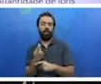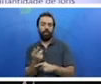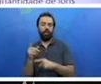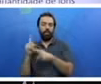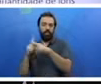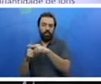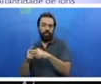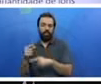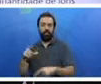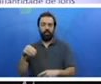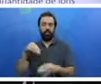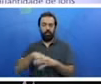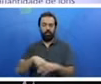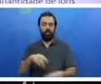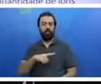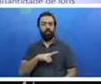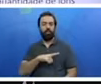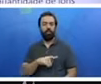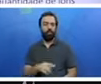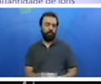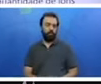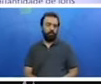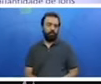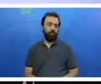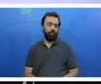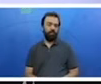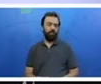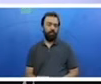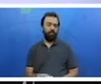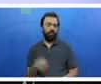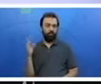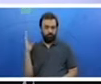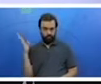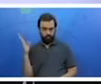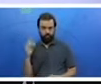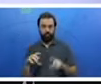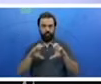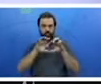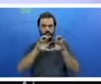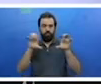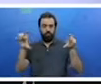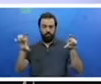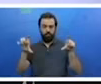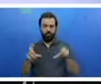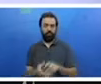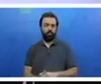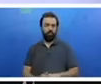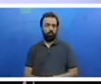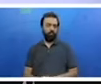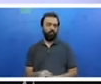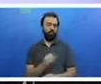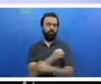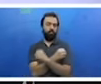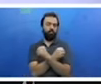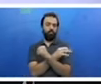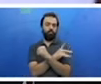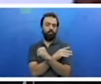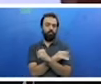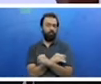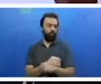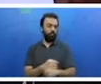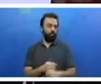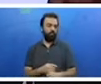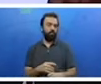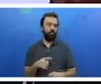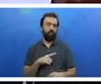ser representado genericamente por essa fórmula aqui. Então, o ácido diarrênios, ele sempre tem